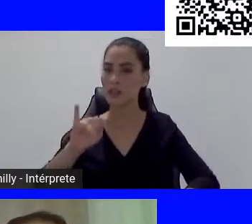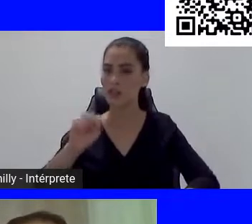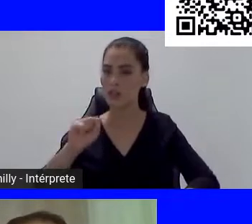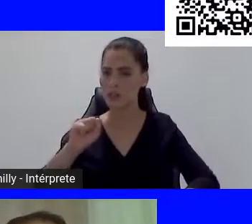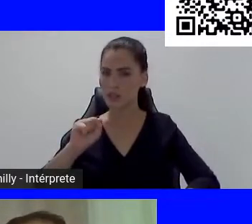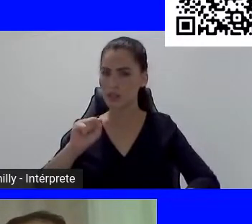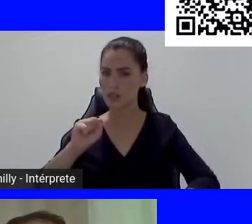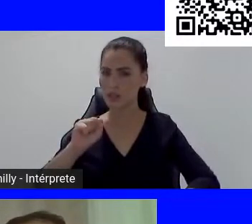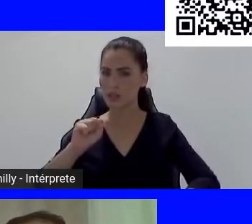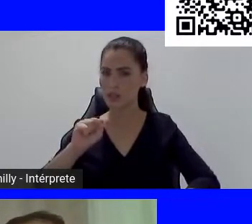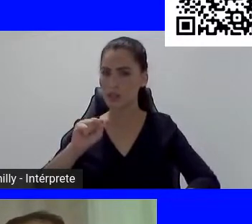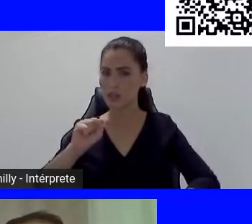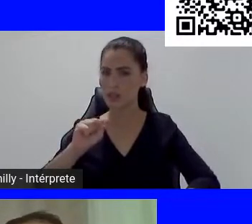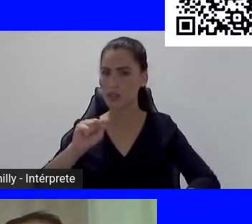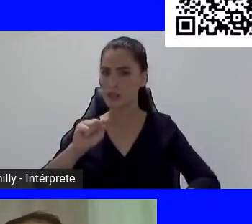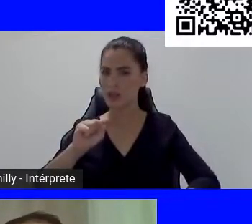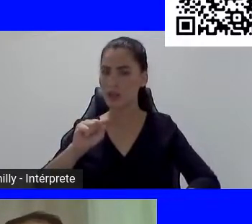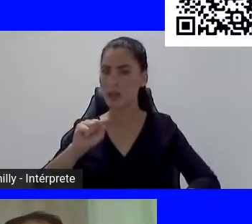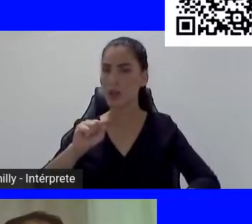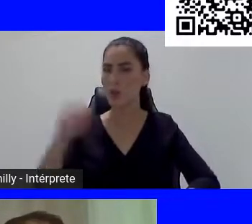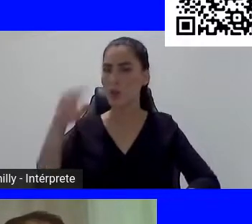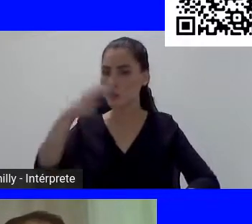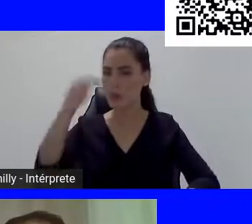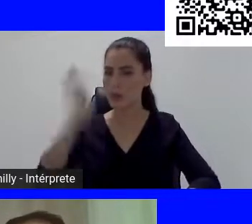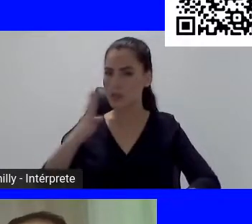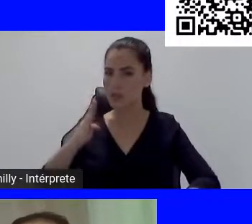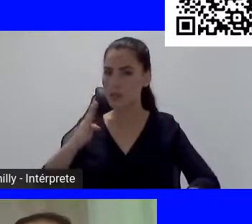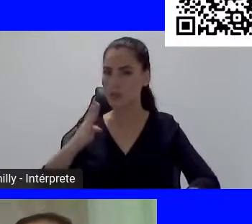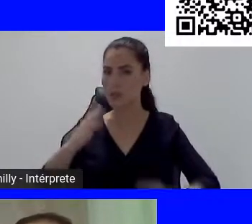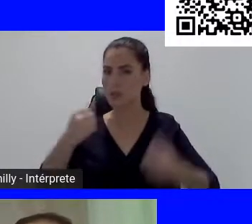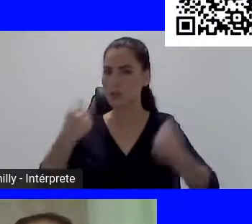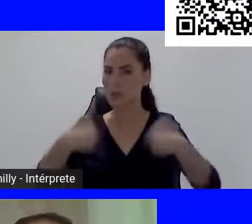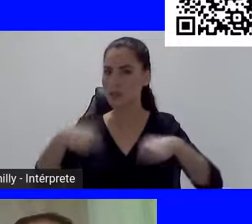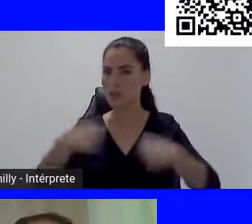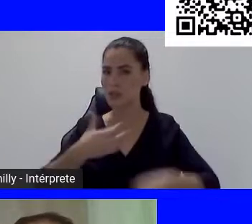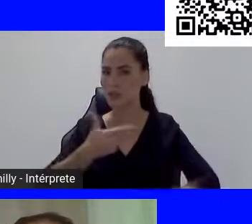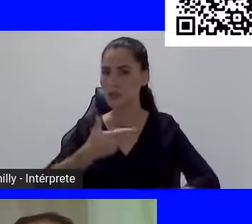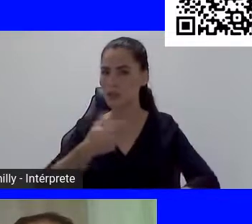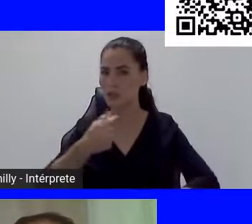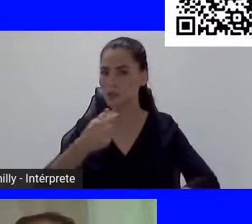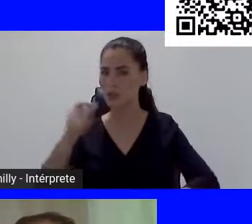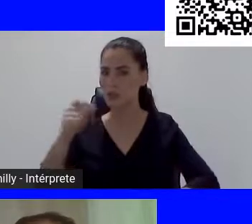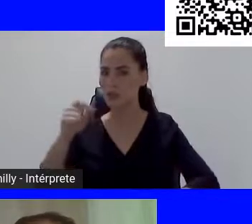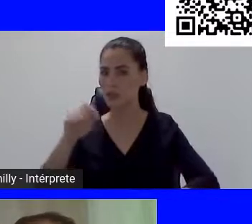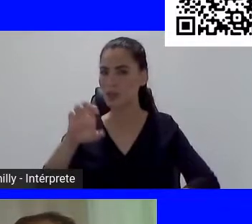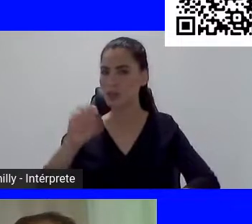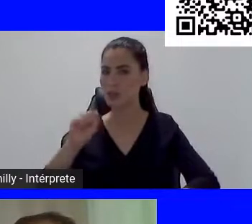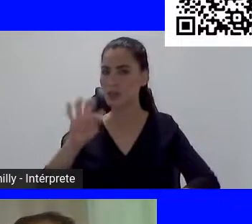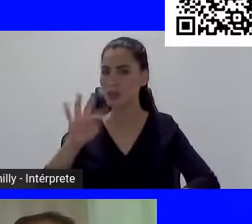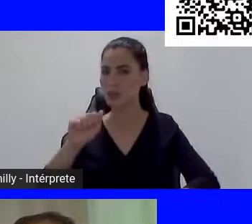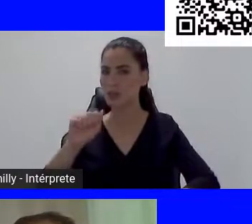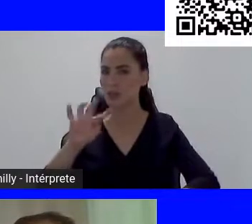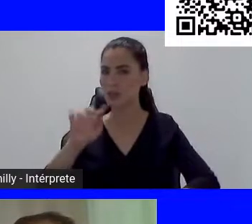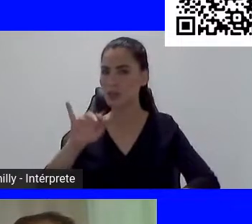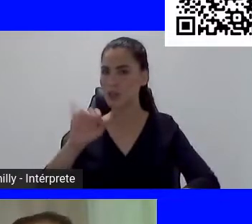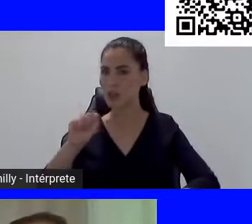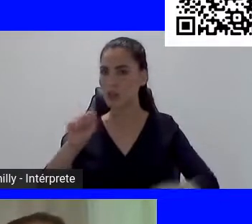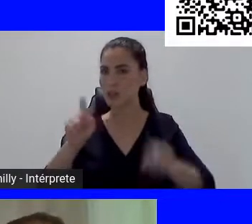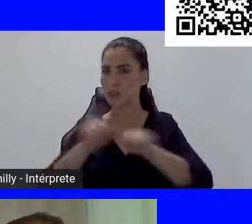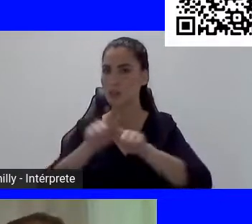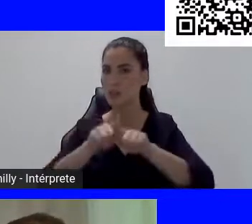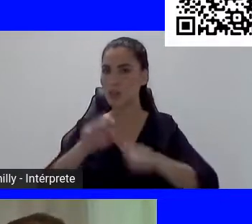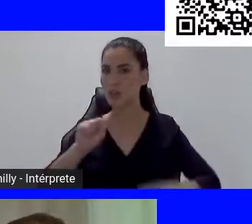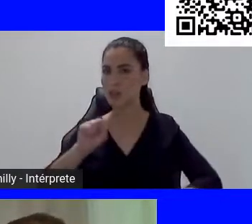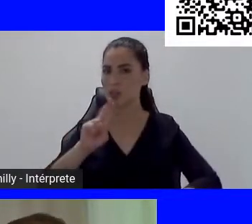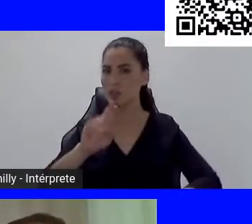200 entre estatais e subsidiárias? Quais são? Vamos fazer pelo menos dois lotes. Quais são as deficitárias e que